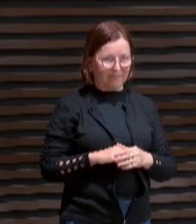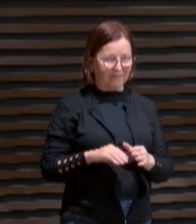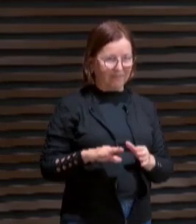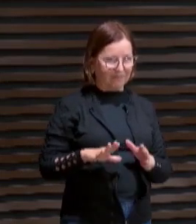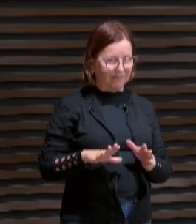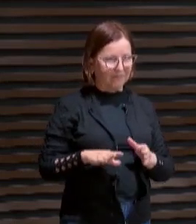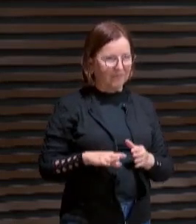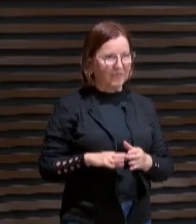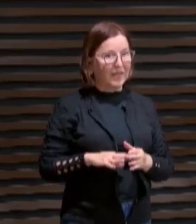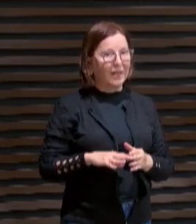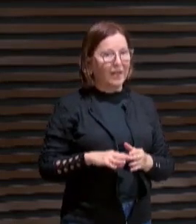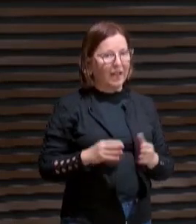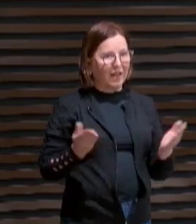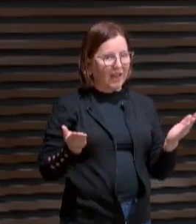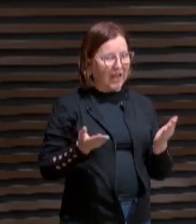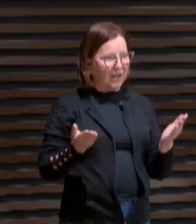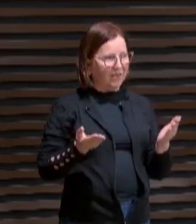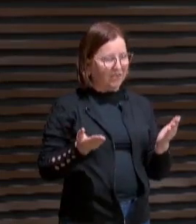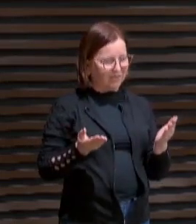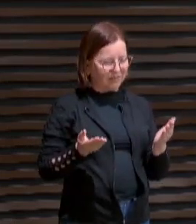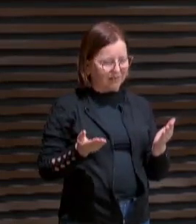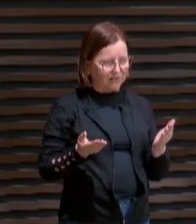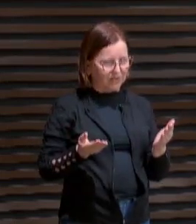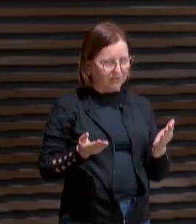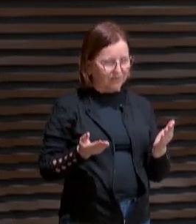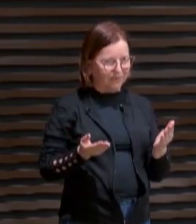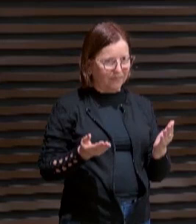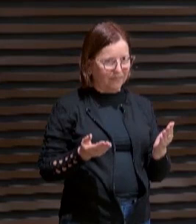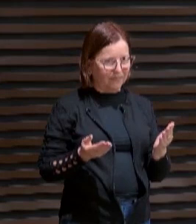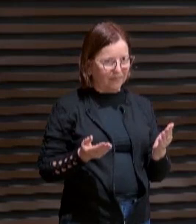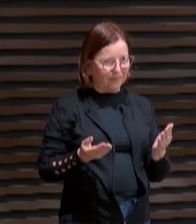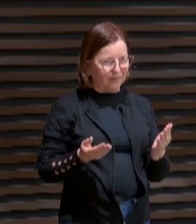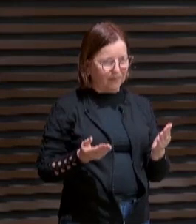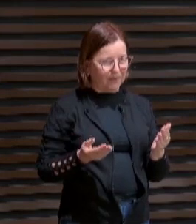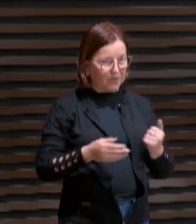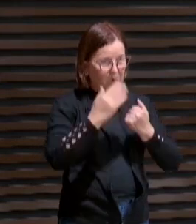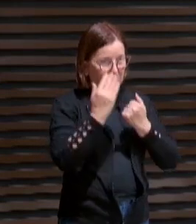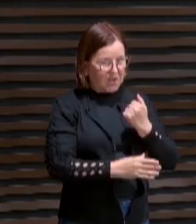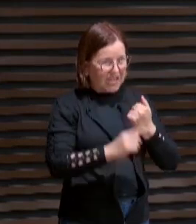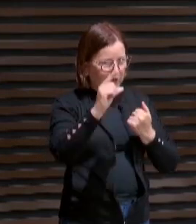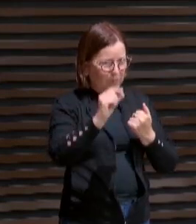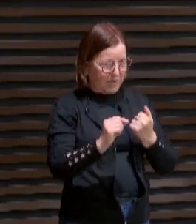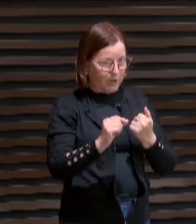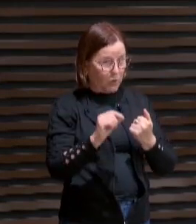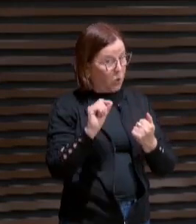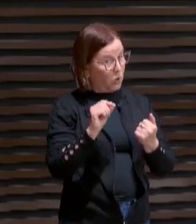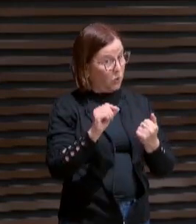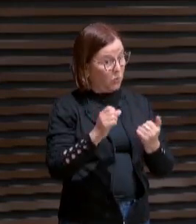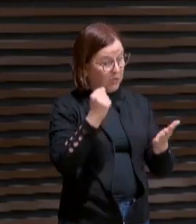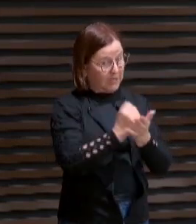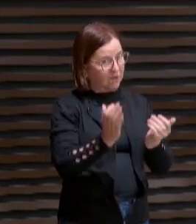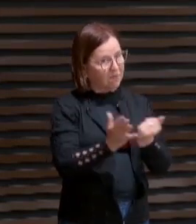vilipendiado, mas agora vem o açoitamento. Era uma pena menor do que a crucificação.